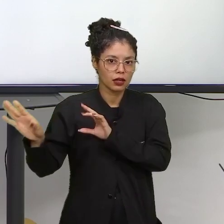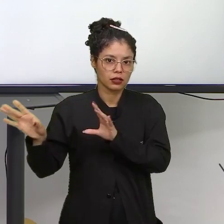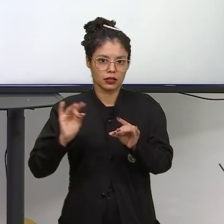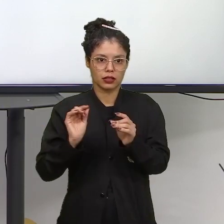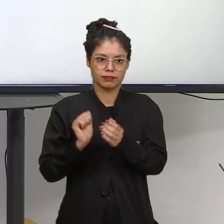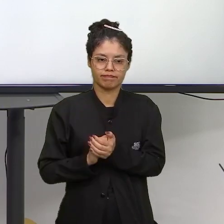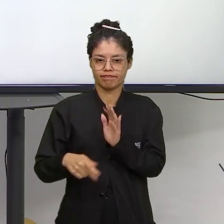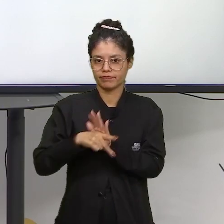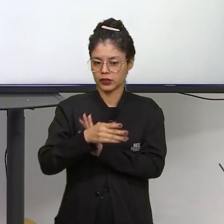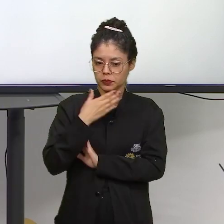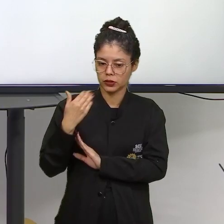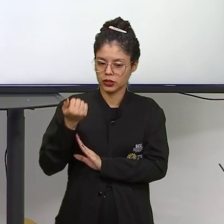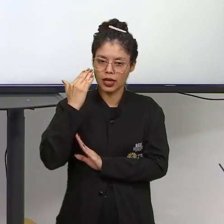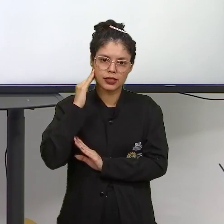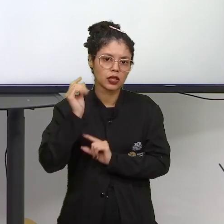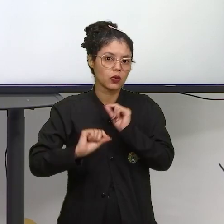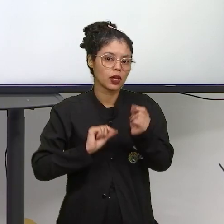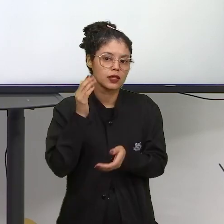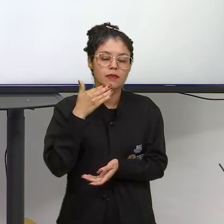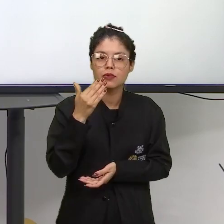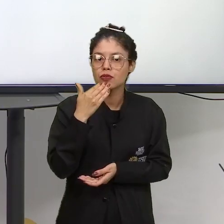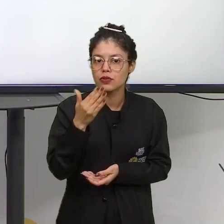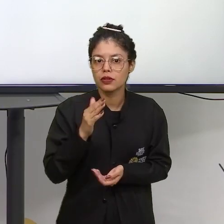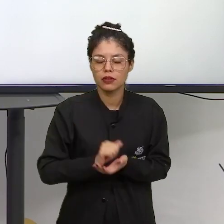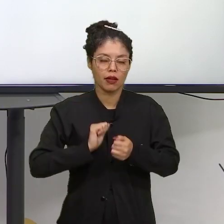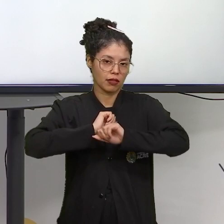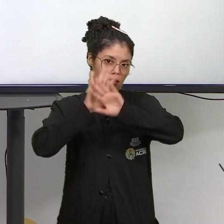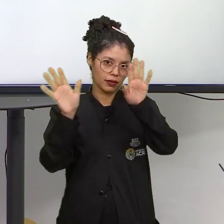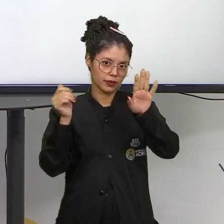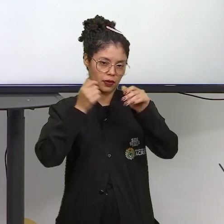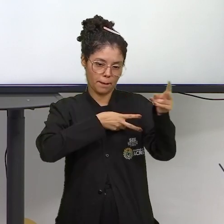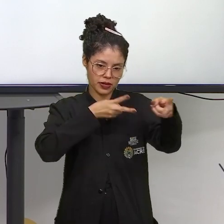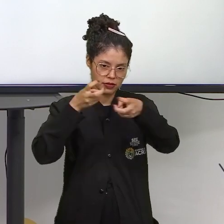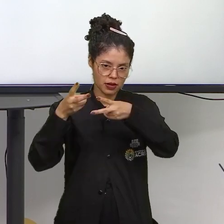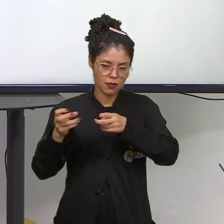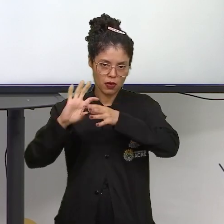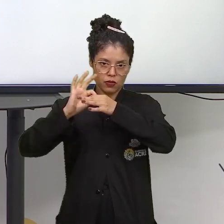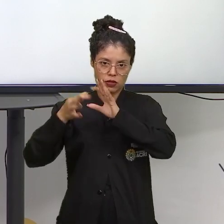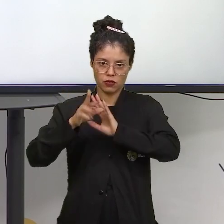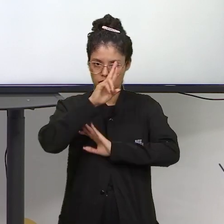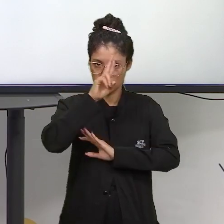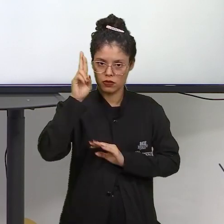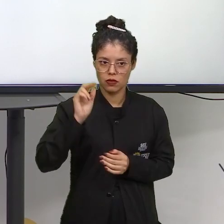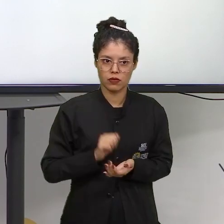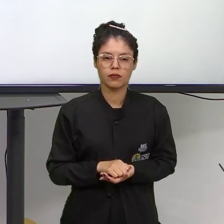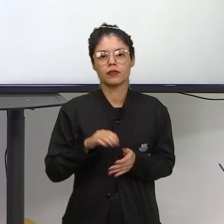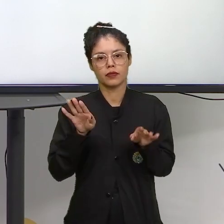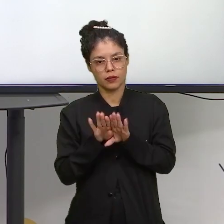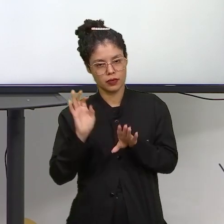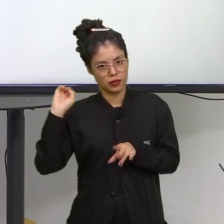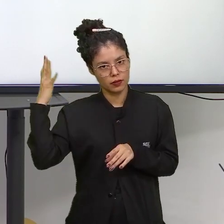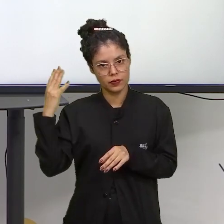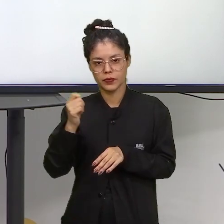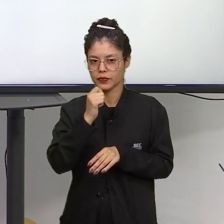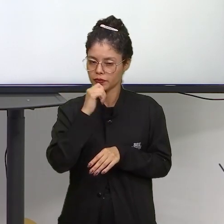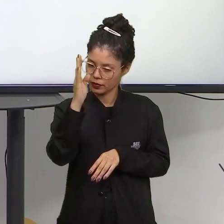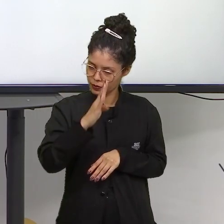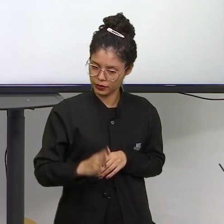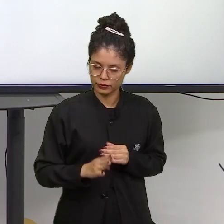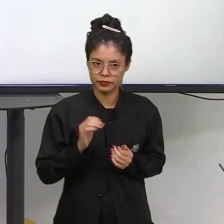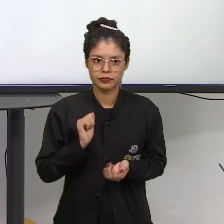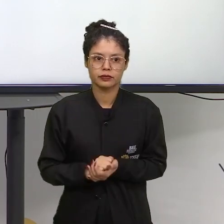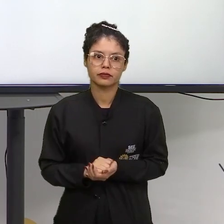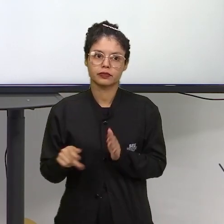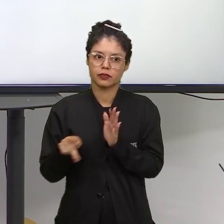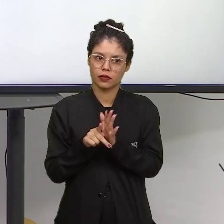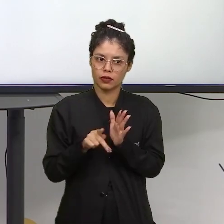de fundo. Você tem que entender o que está sendo dito e, claro, observar o contexto histórico que estava acontecendo no Brasil nesse momento, que